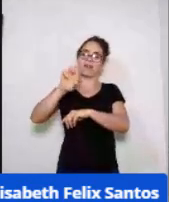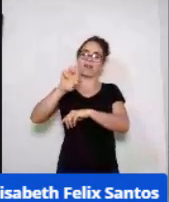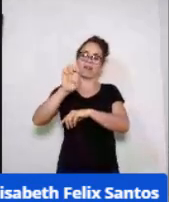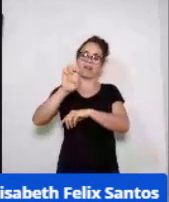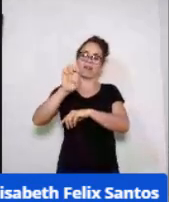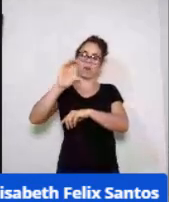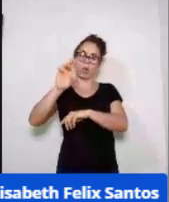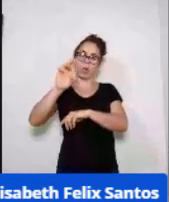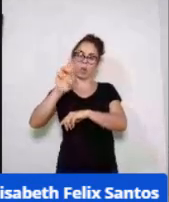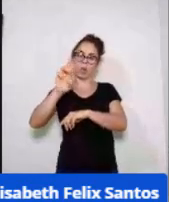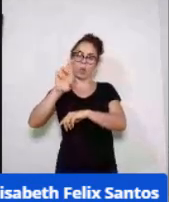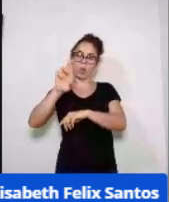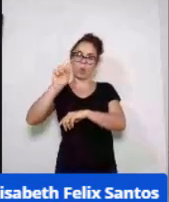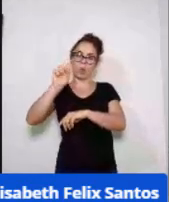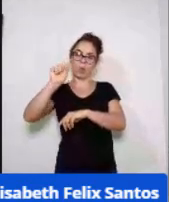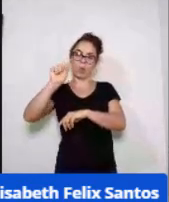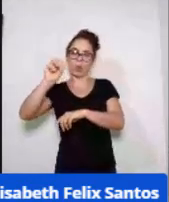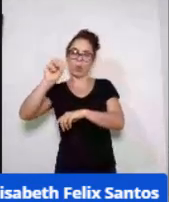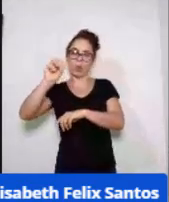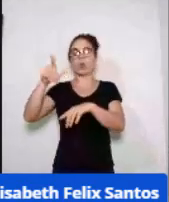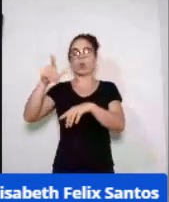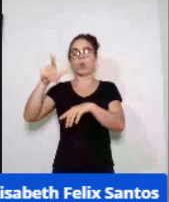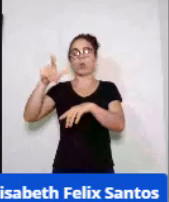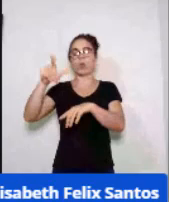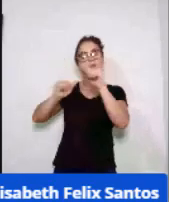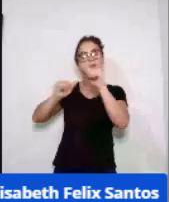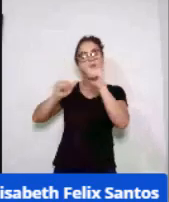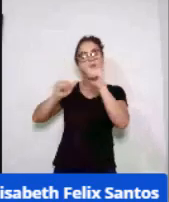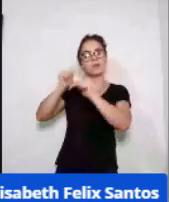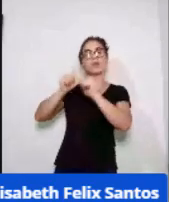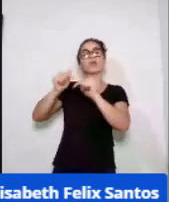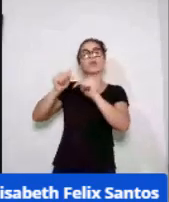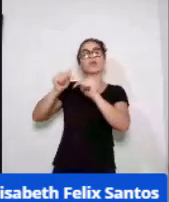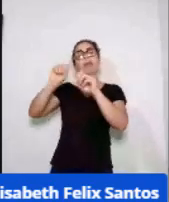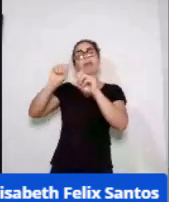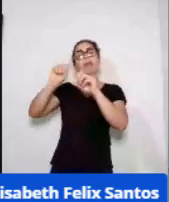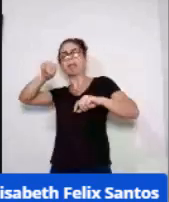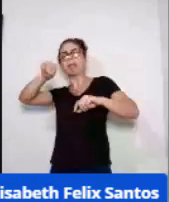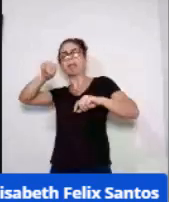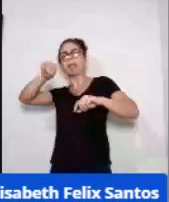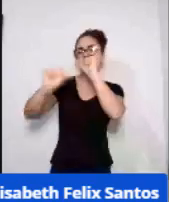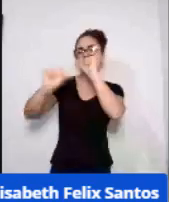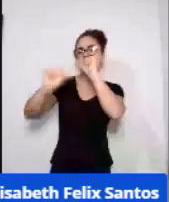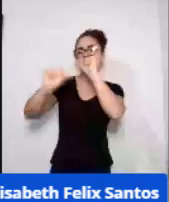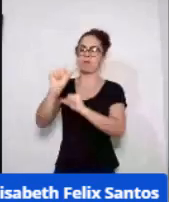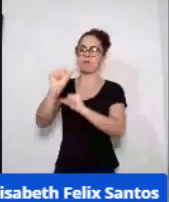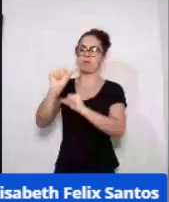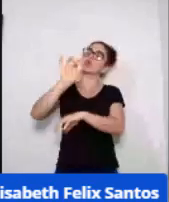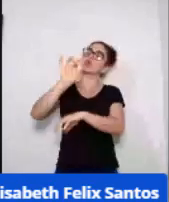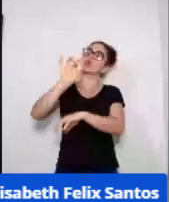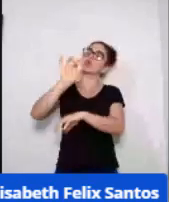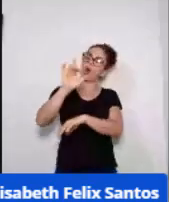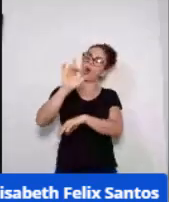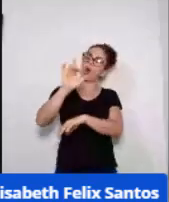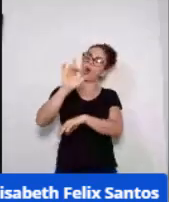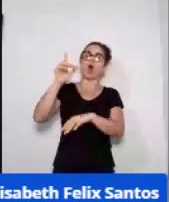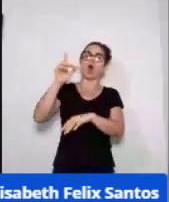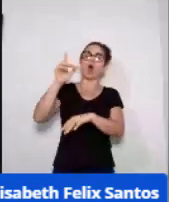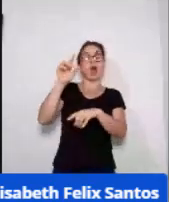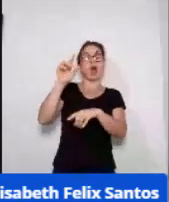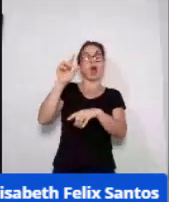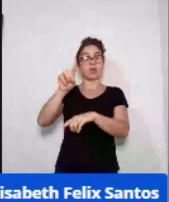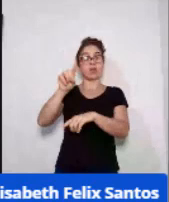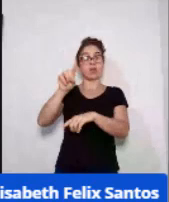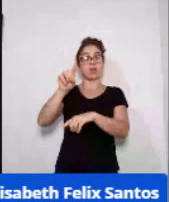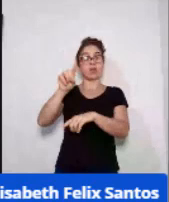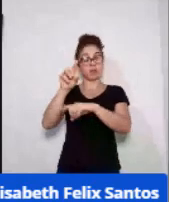a educação e só podia ser concursado na sala de recursos, né? Mas eu fiquei feliz com o meu trabalho,